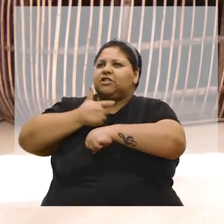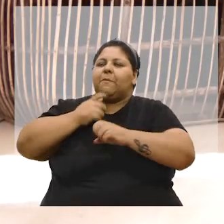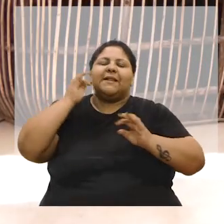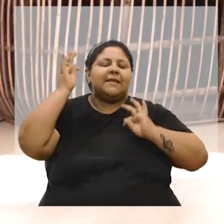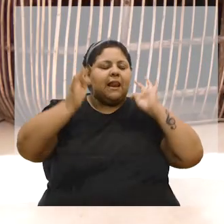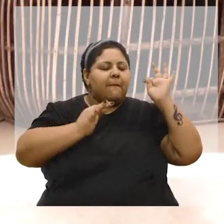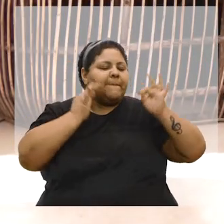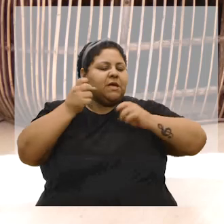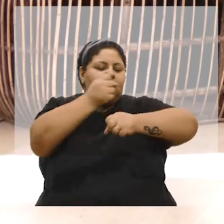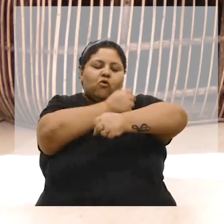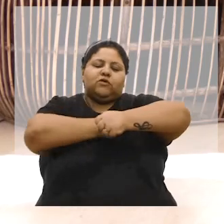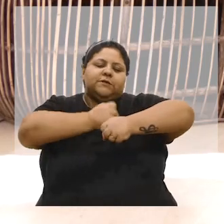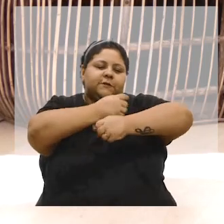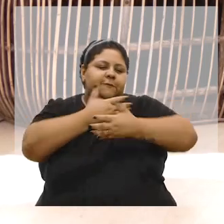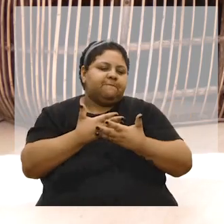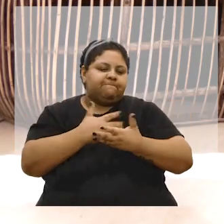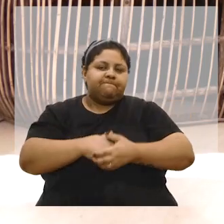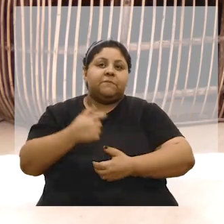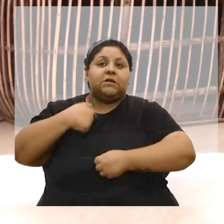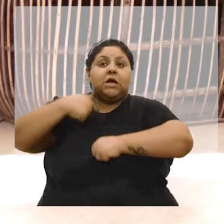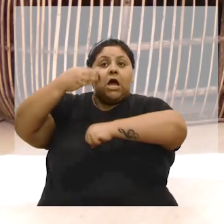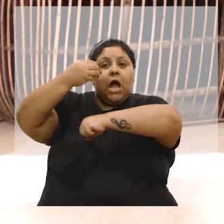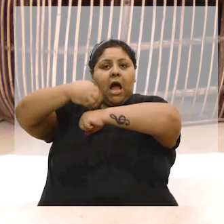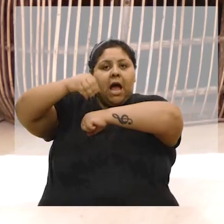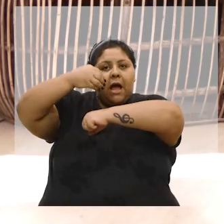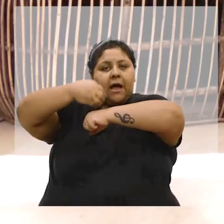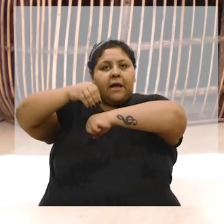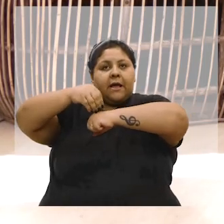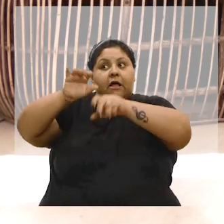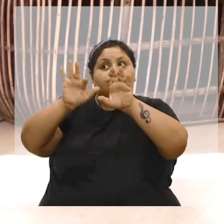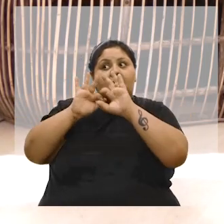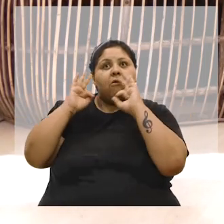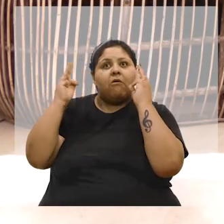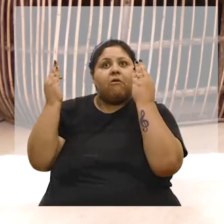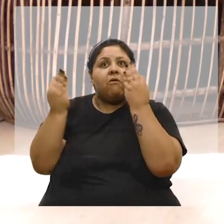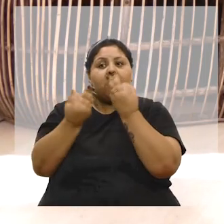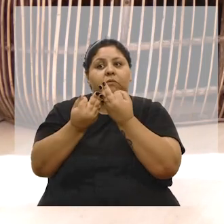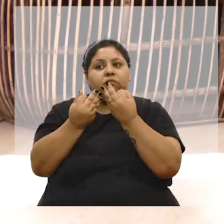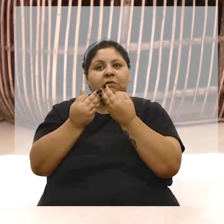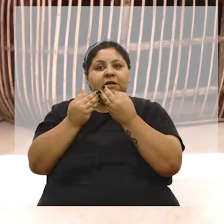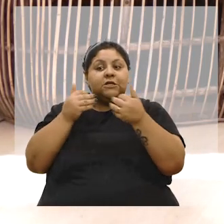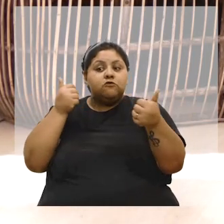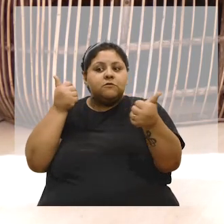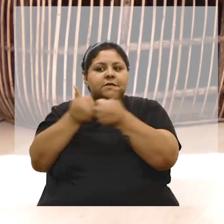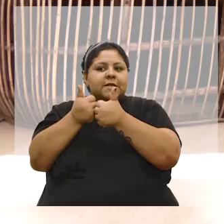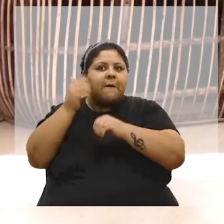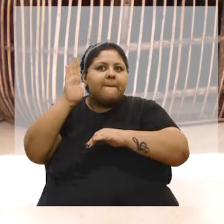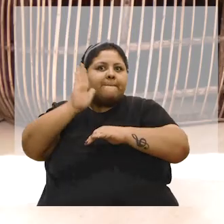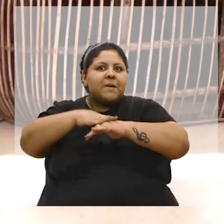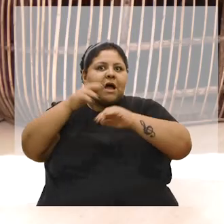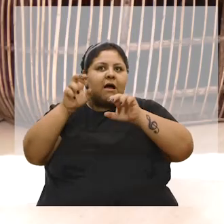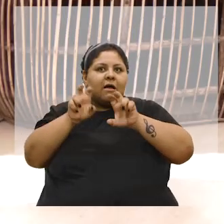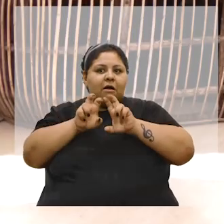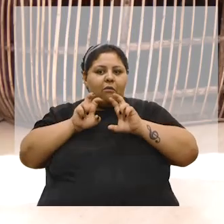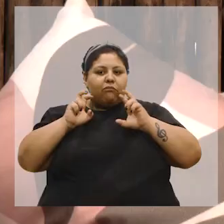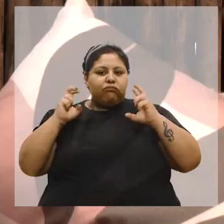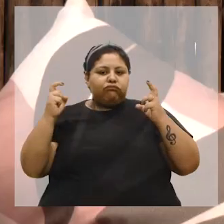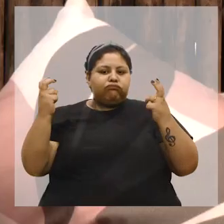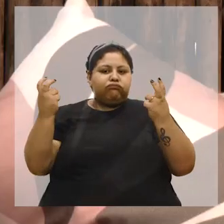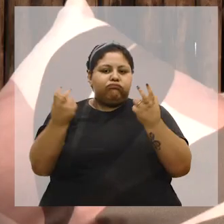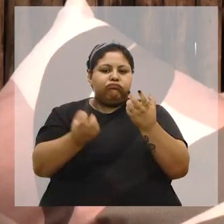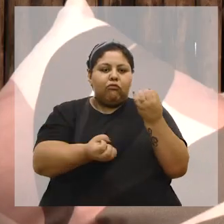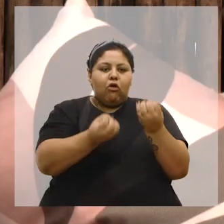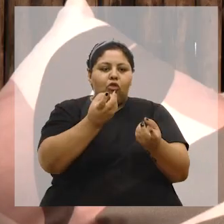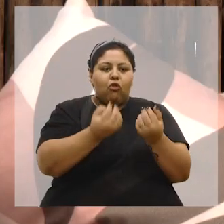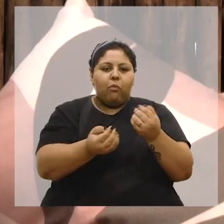que é uma terapia, sabe? Eu acho que cozinhar é uma terapia. Eu recomendaria as famílias se unirem mais em volta de um fogão, em